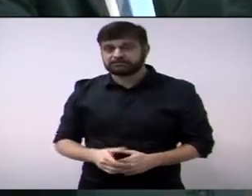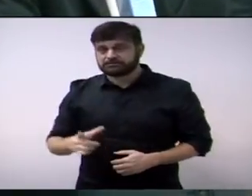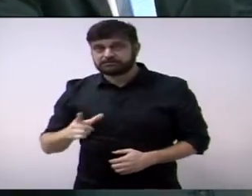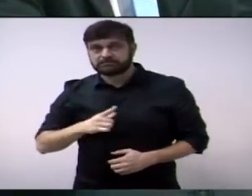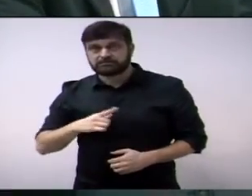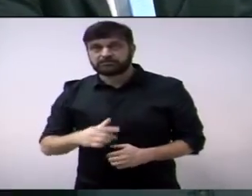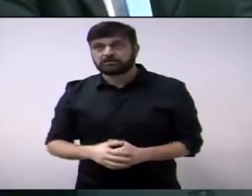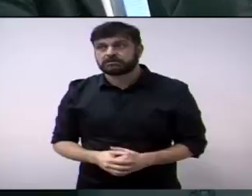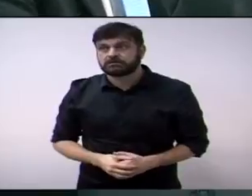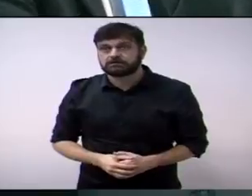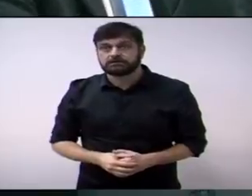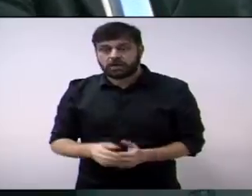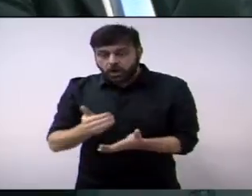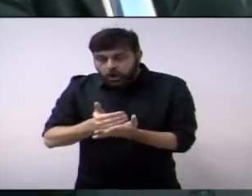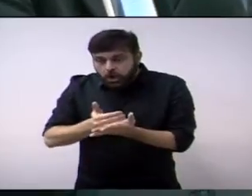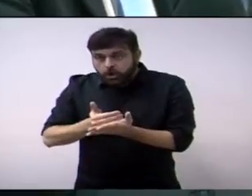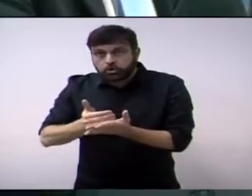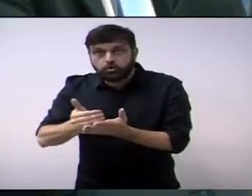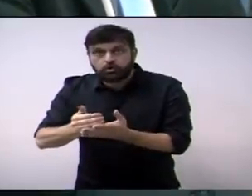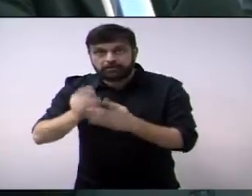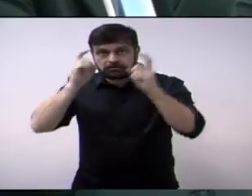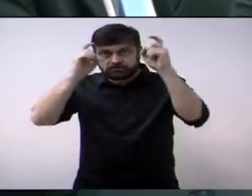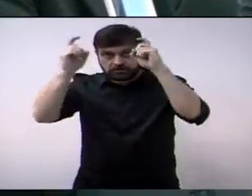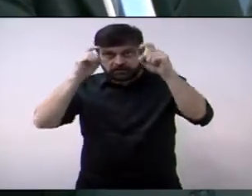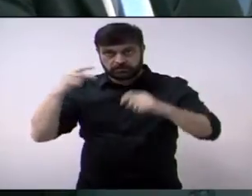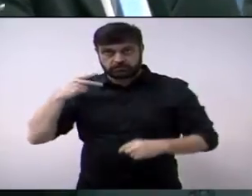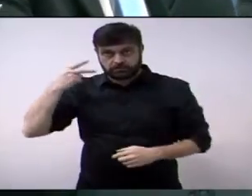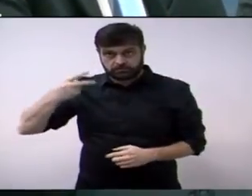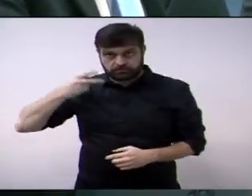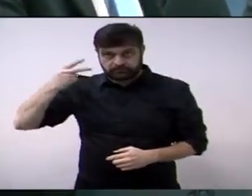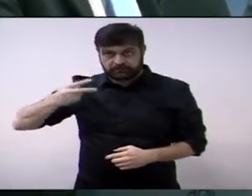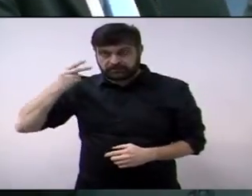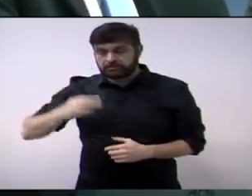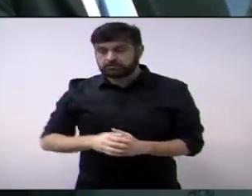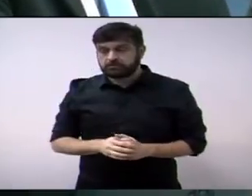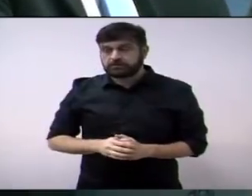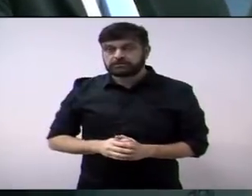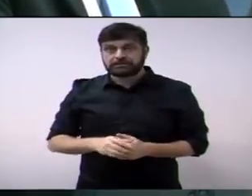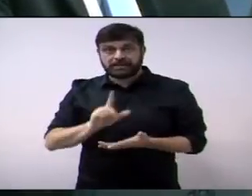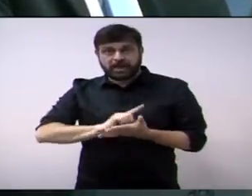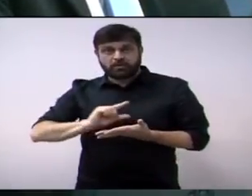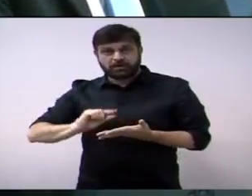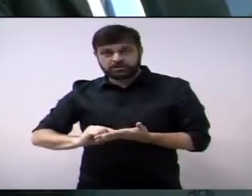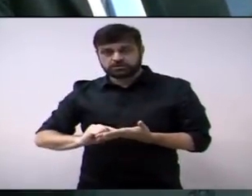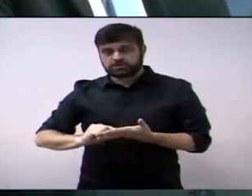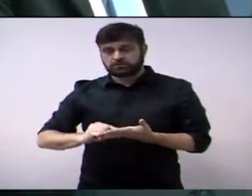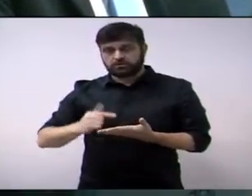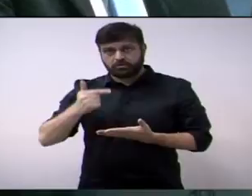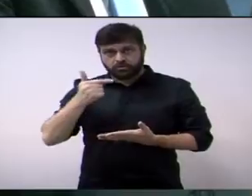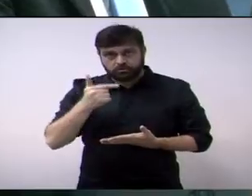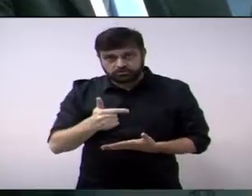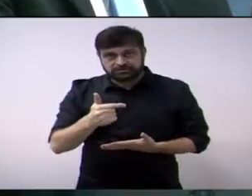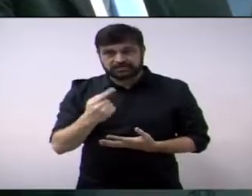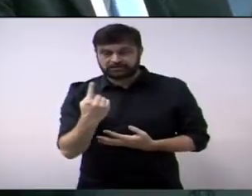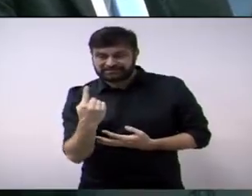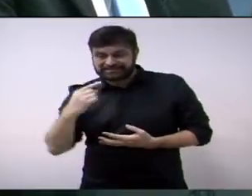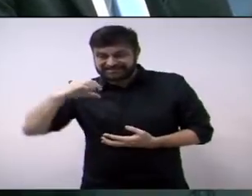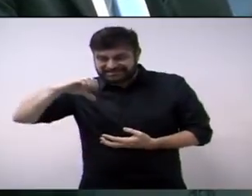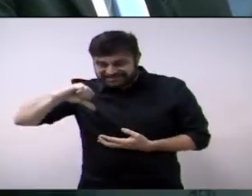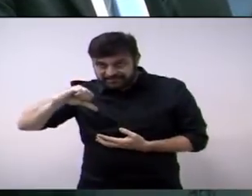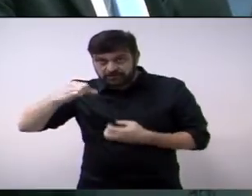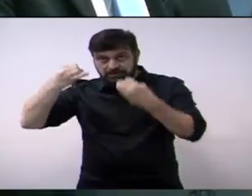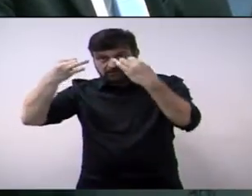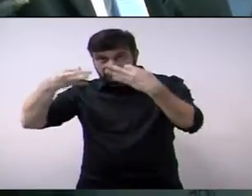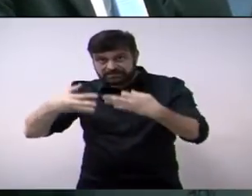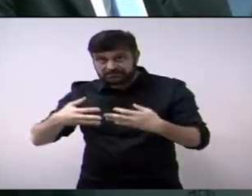do aparte na primeira parte das sessões. Então, o artigo 219, ele é bem claro que, na